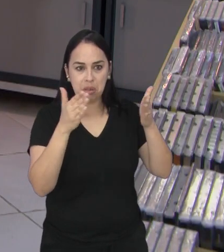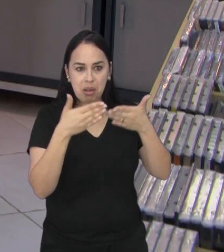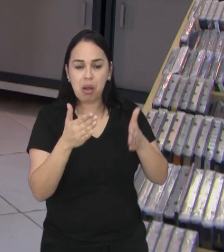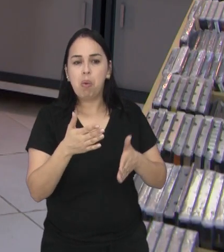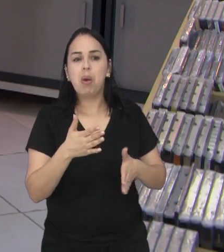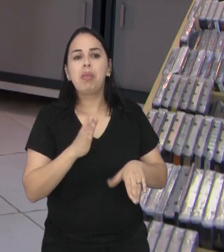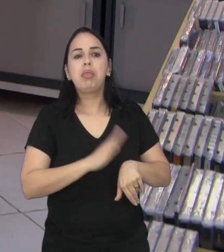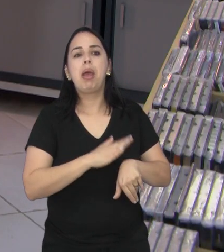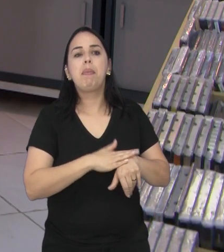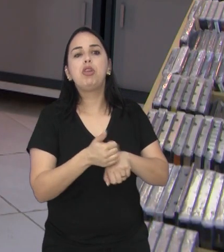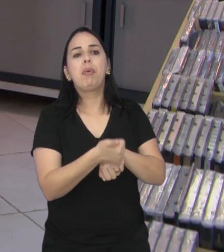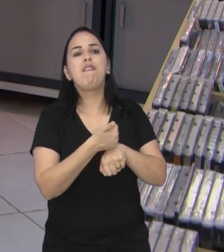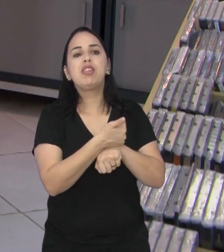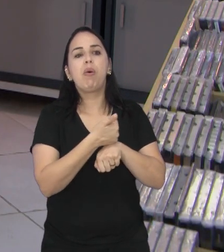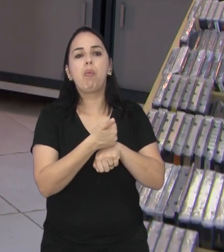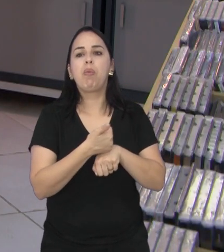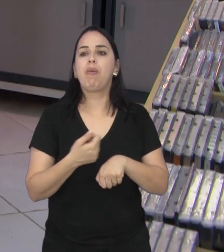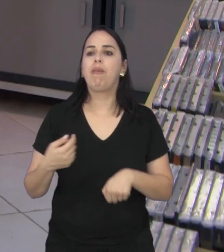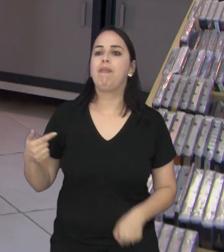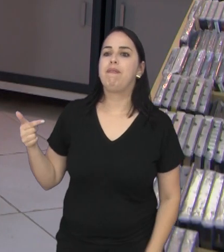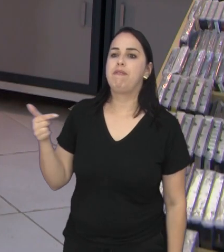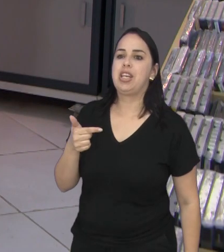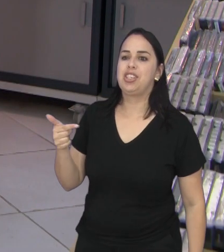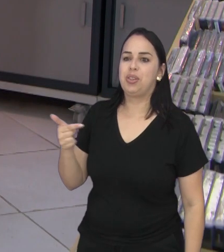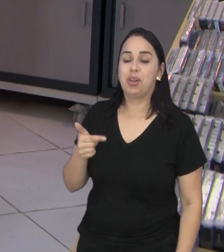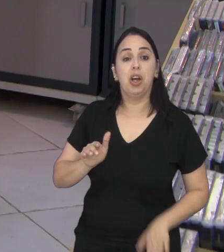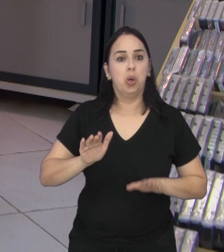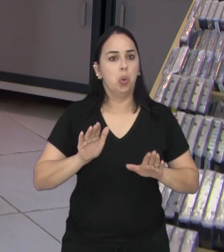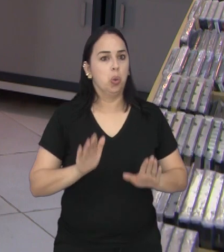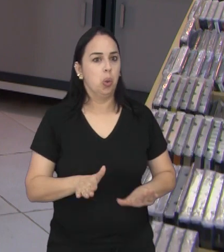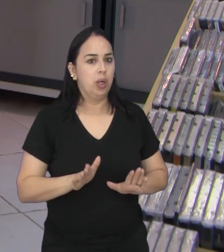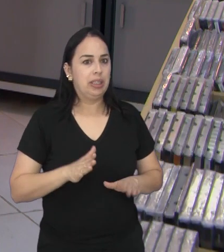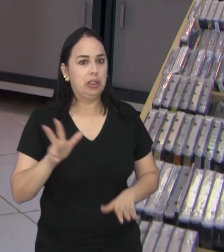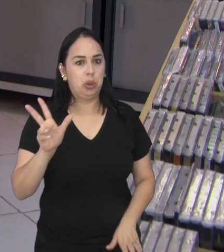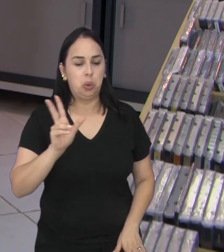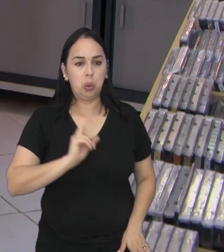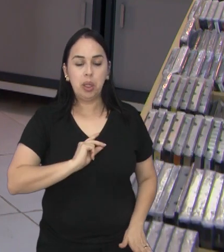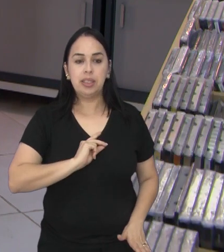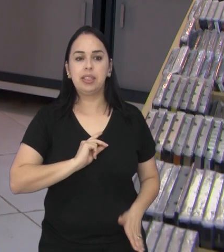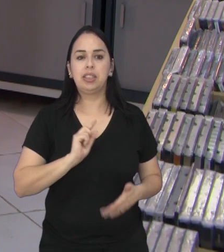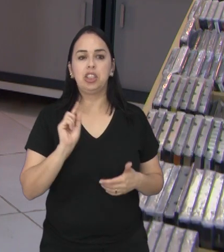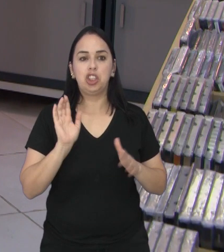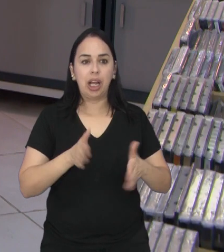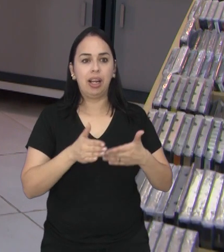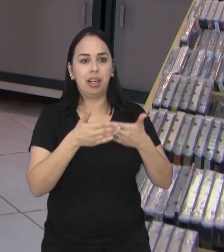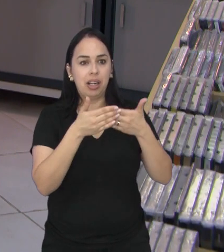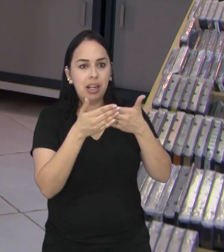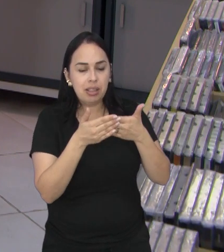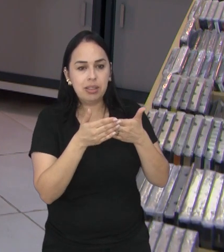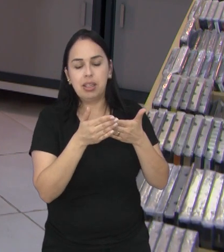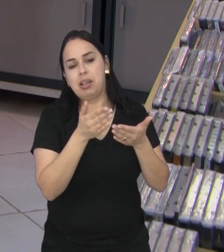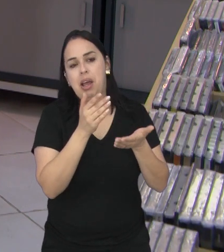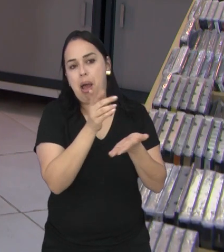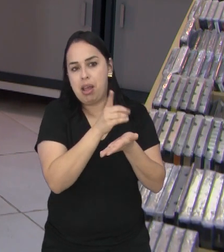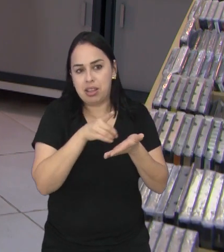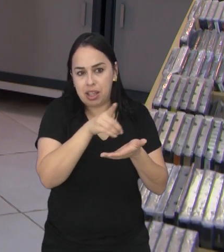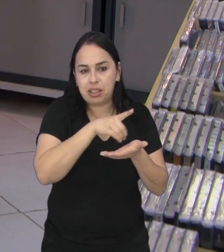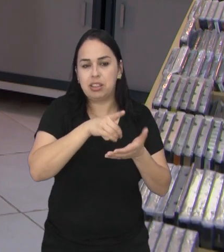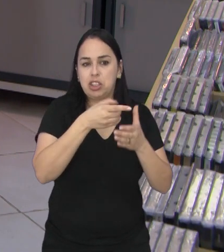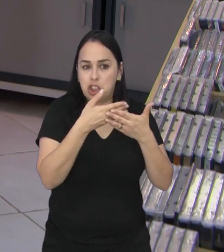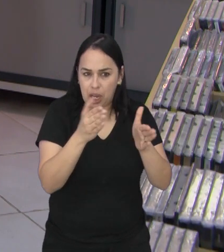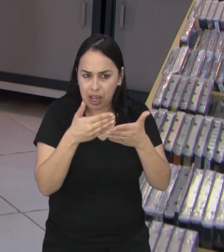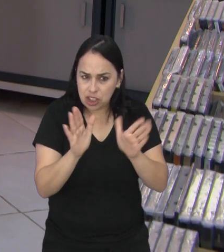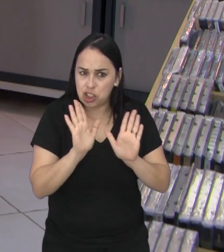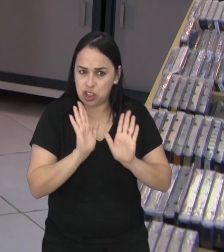já lançou muita coisa, né? Quantos anos de carreira? 22. Muita coisa, né? Você já lançou álbum? O que você tem, assim? Então, lançamos